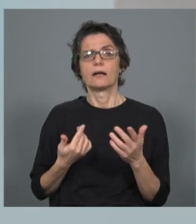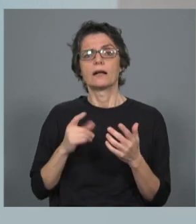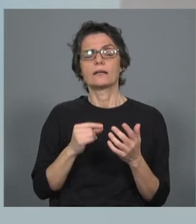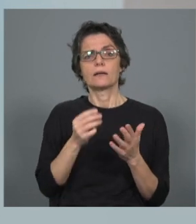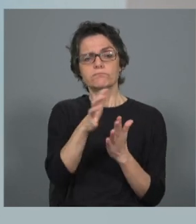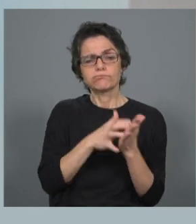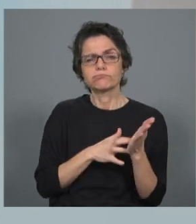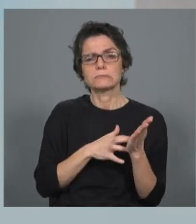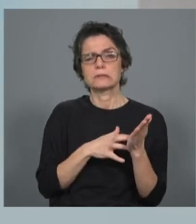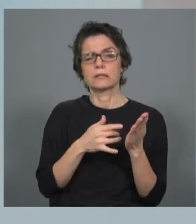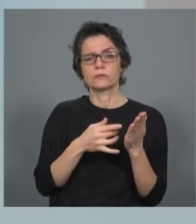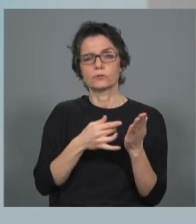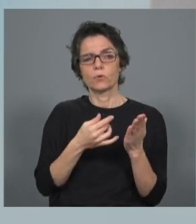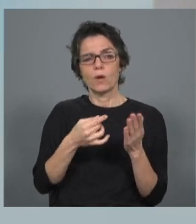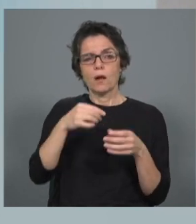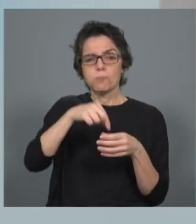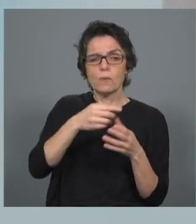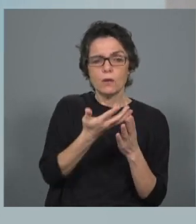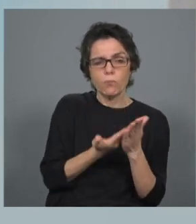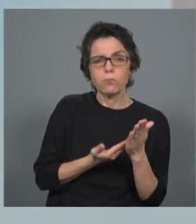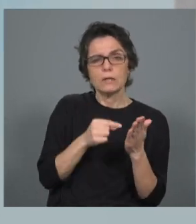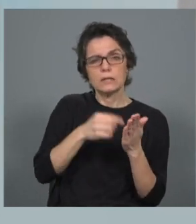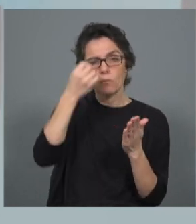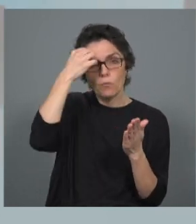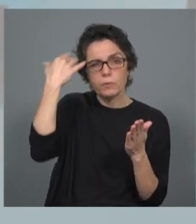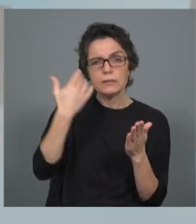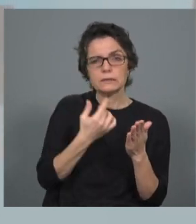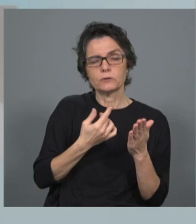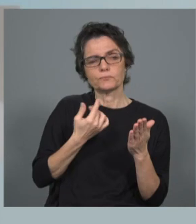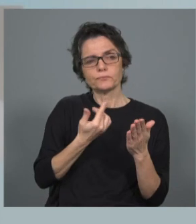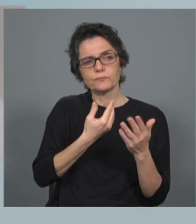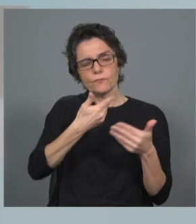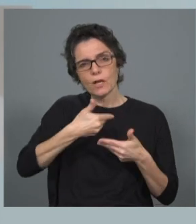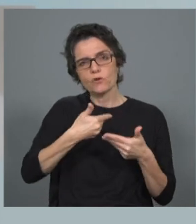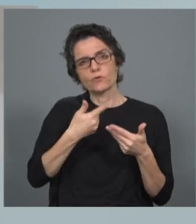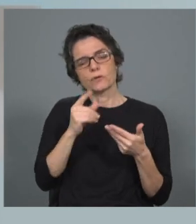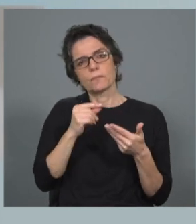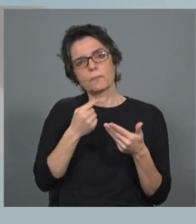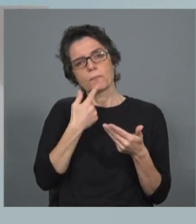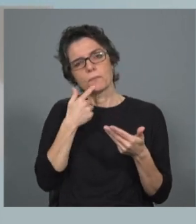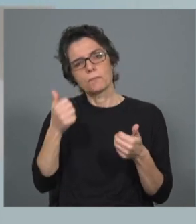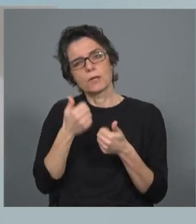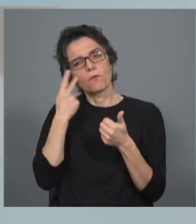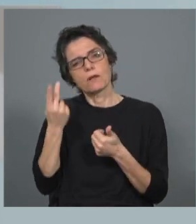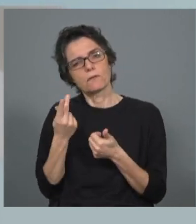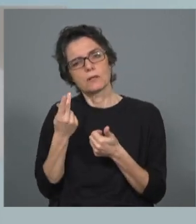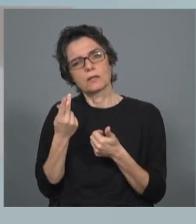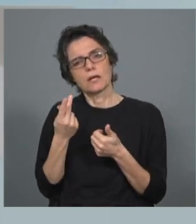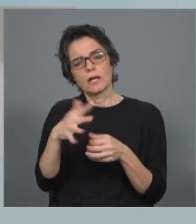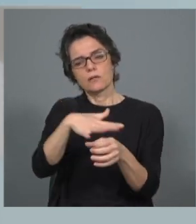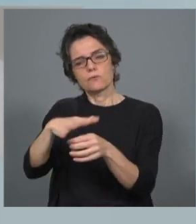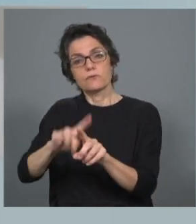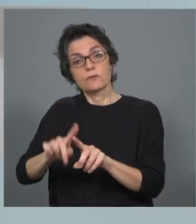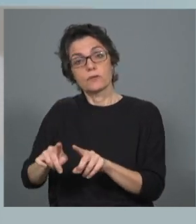conteúdo que, em certo sentido, nos ajudam a interpretar o que é viver, e o que é viver em qualquer circunstância, em circunstâncias